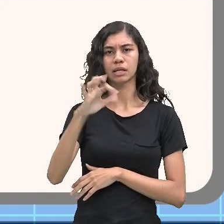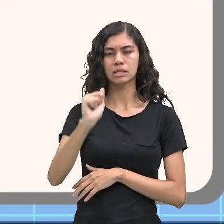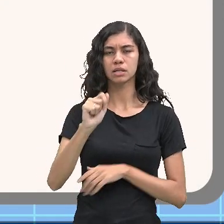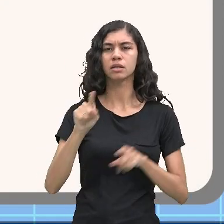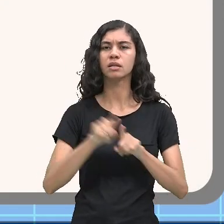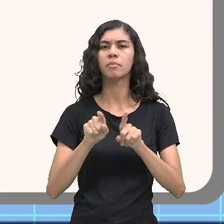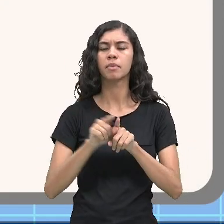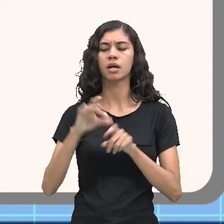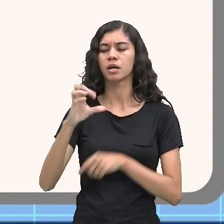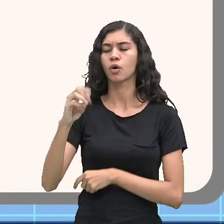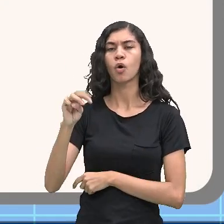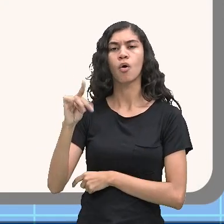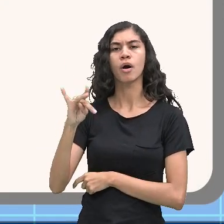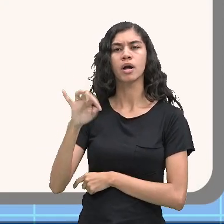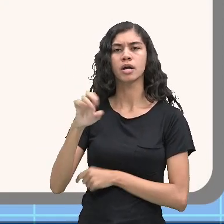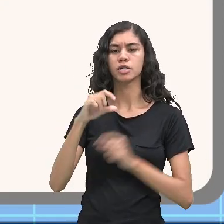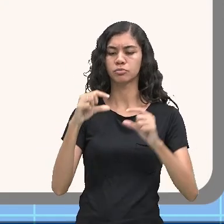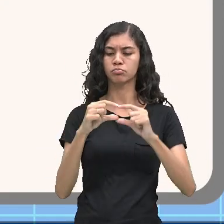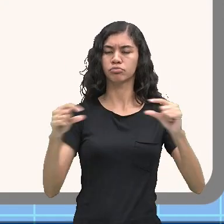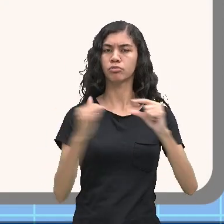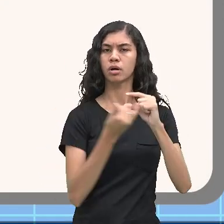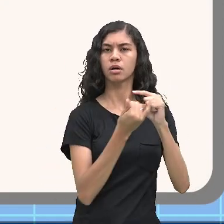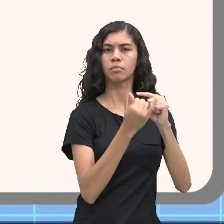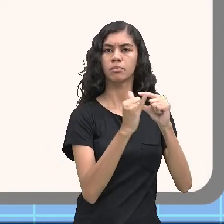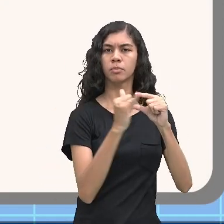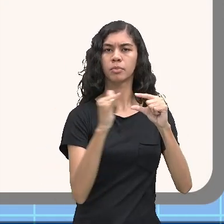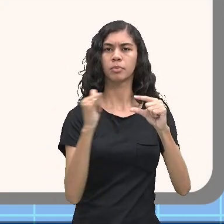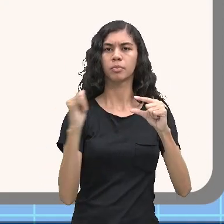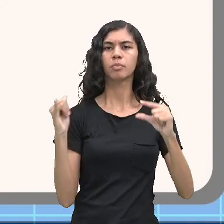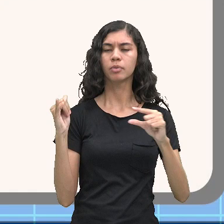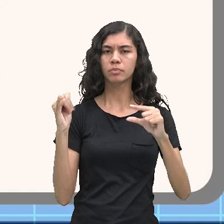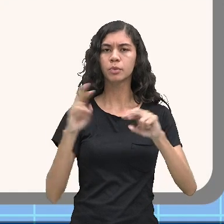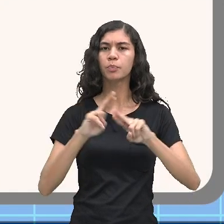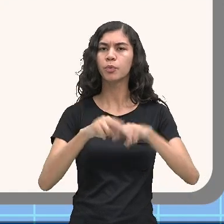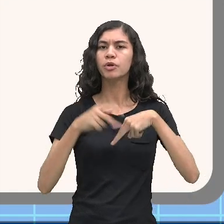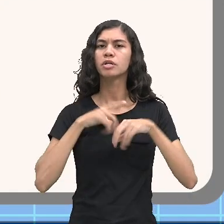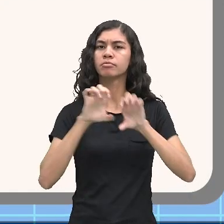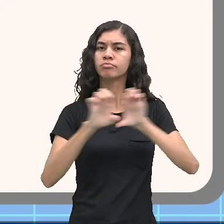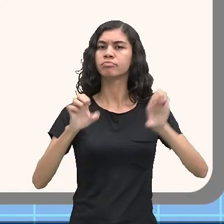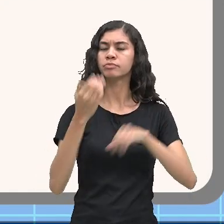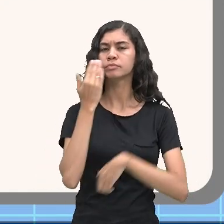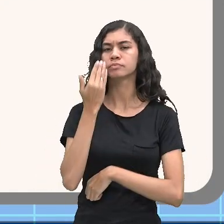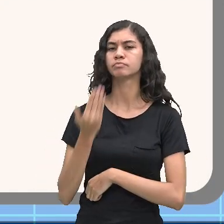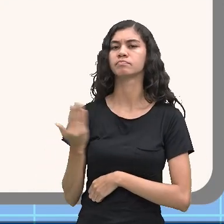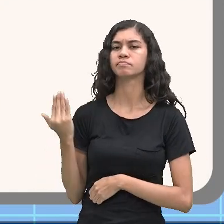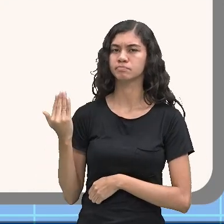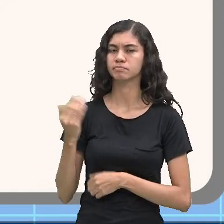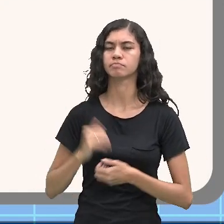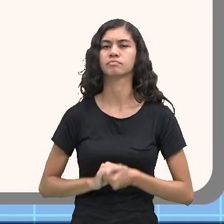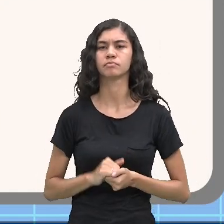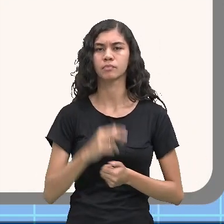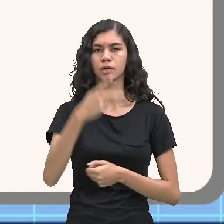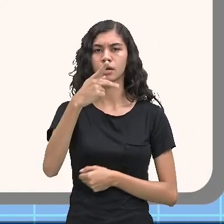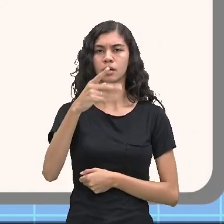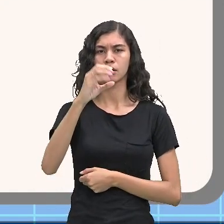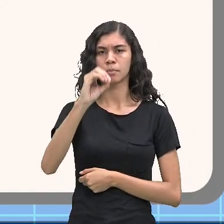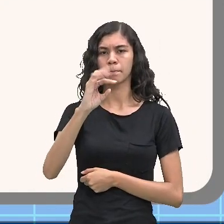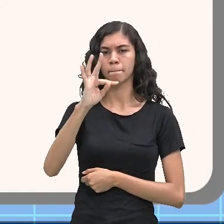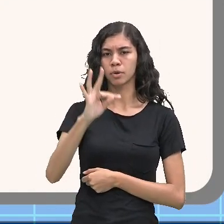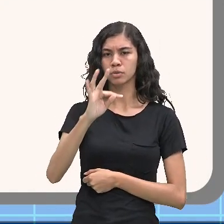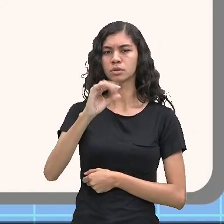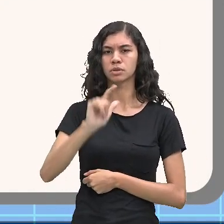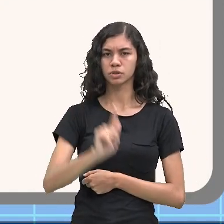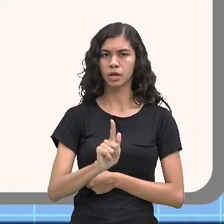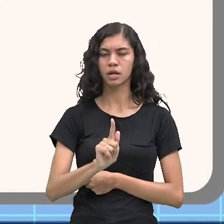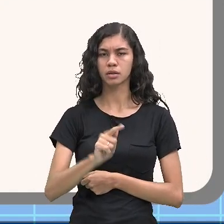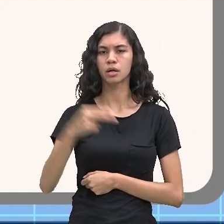corrente elétrica que atravessa esse gerador. Por isso nós temos a equação, olha só, a equação potência gerada é